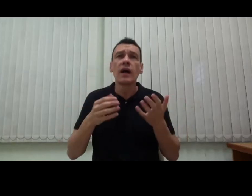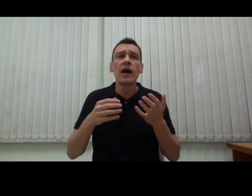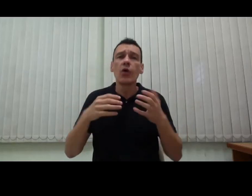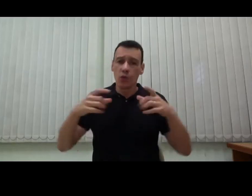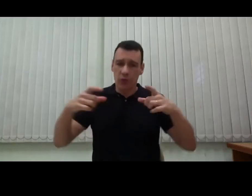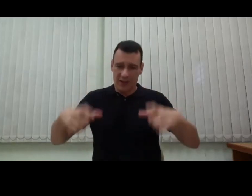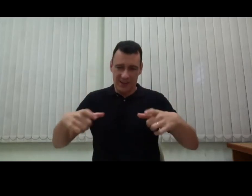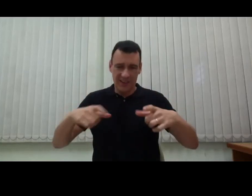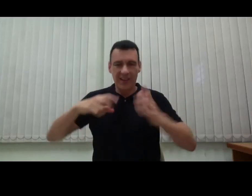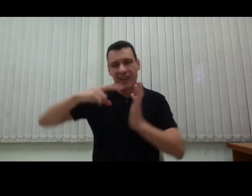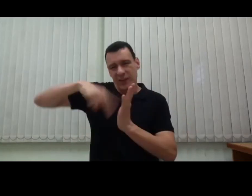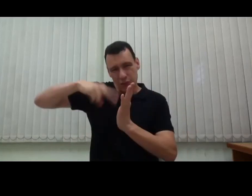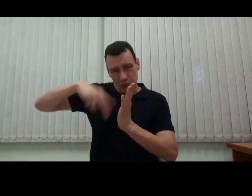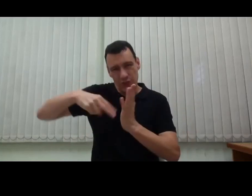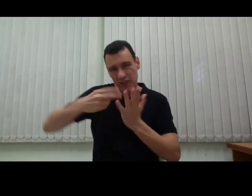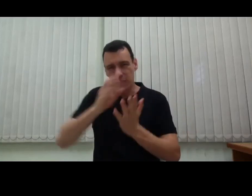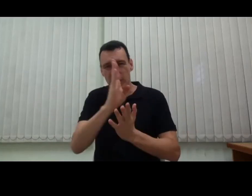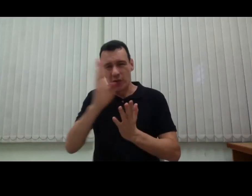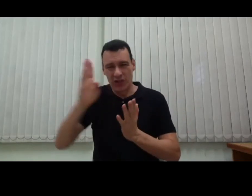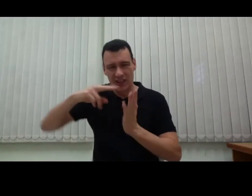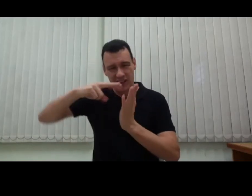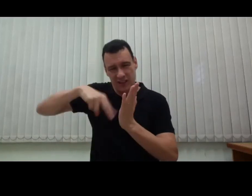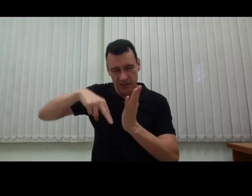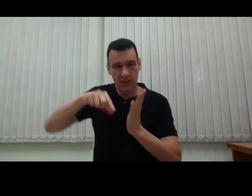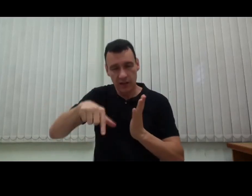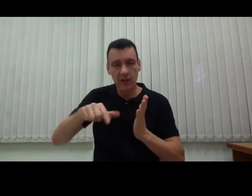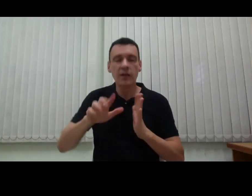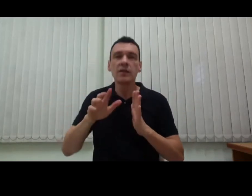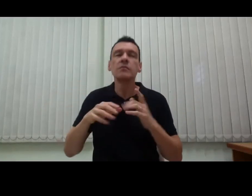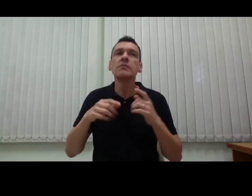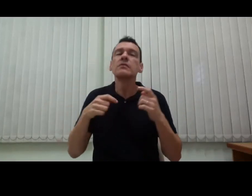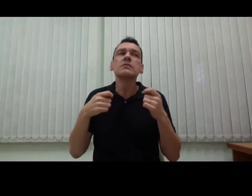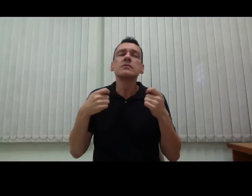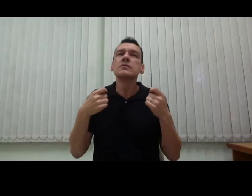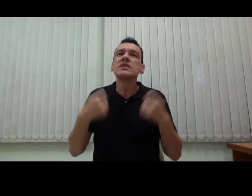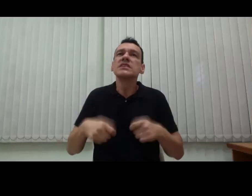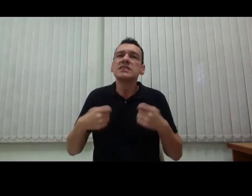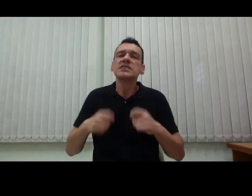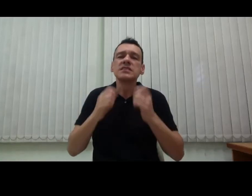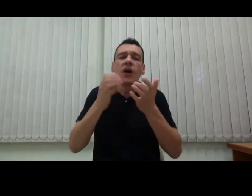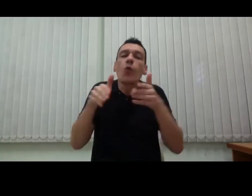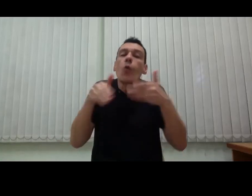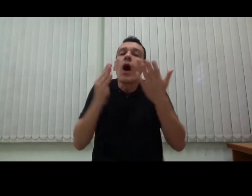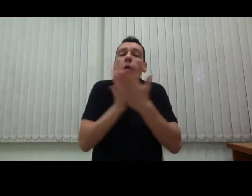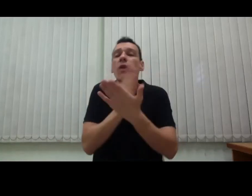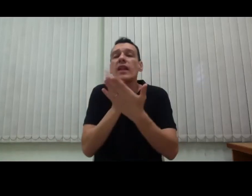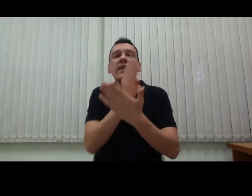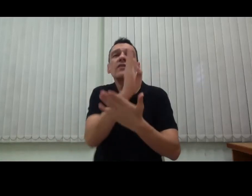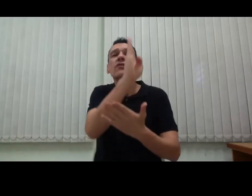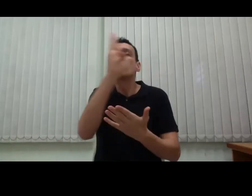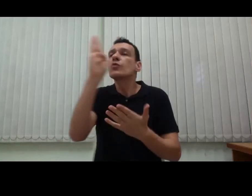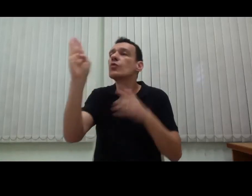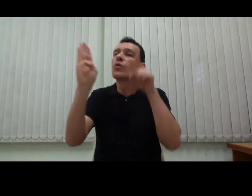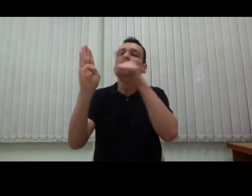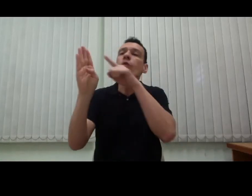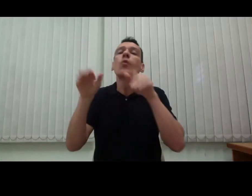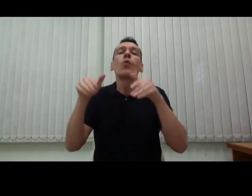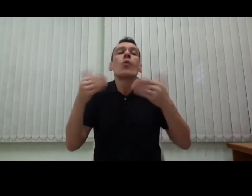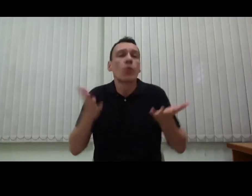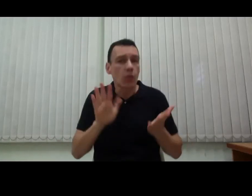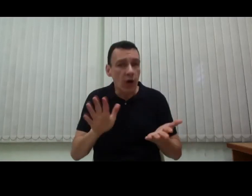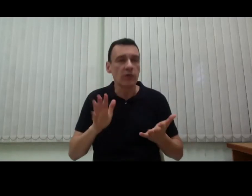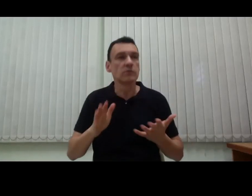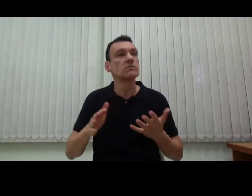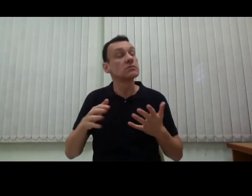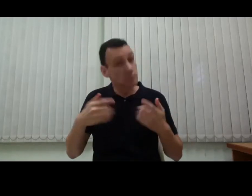leitura. E nesses espaços a gente começou a fazer uma reflexão sobre a necessidade de garantir a presença de